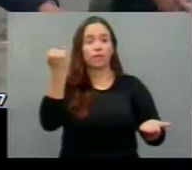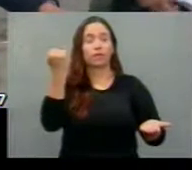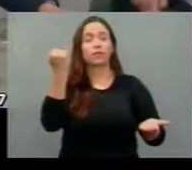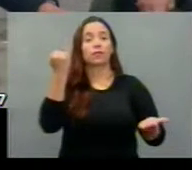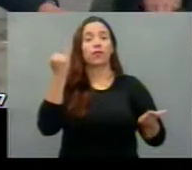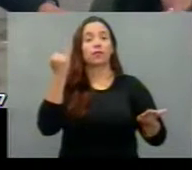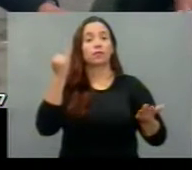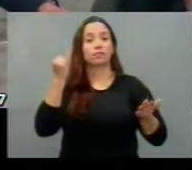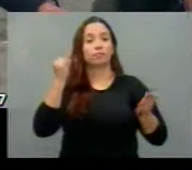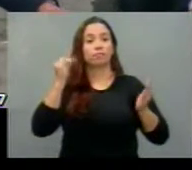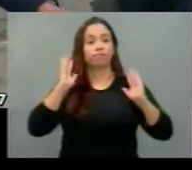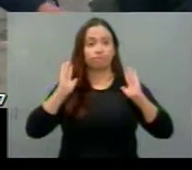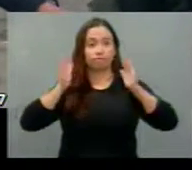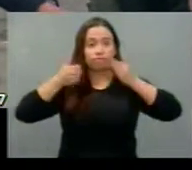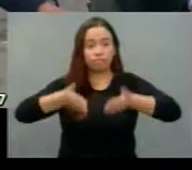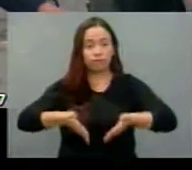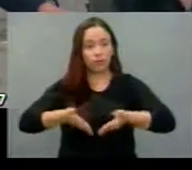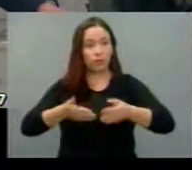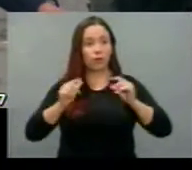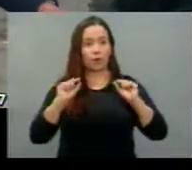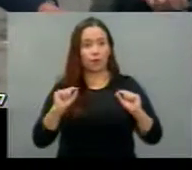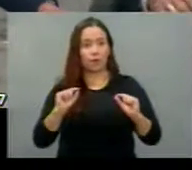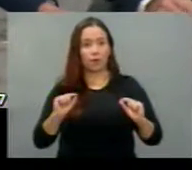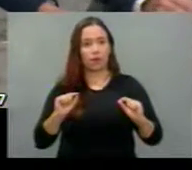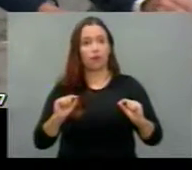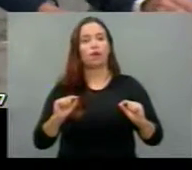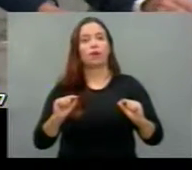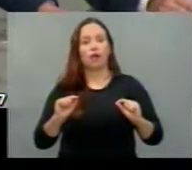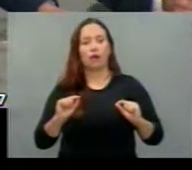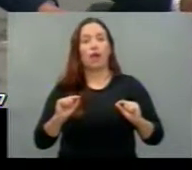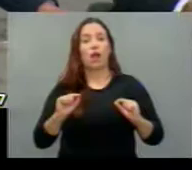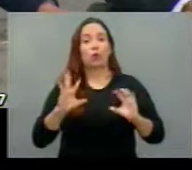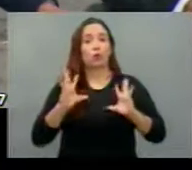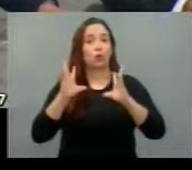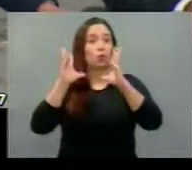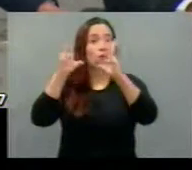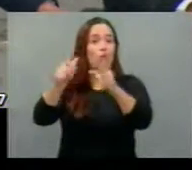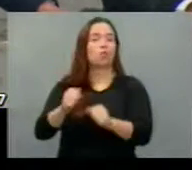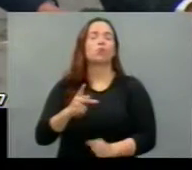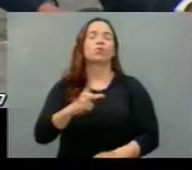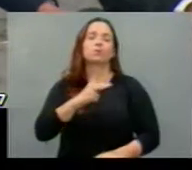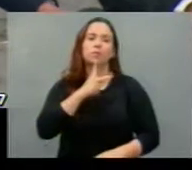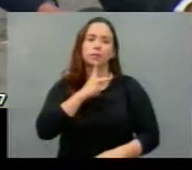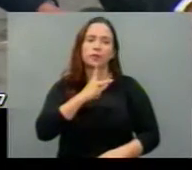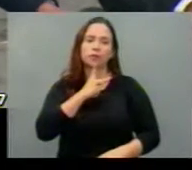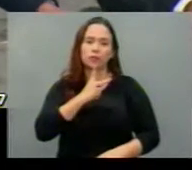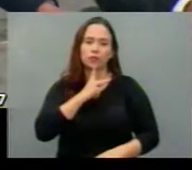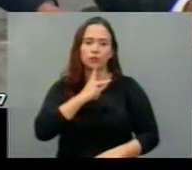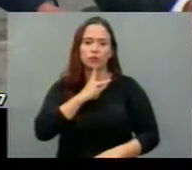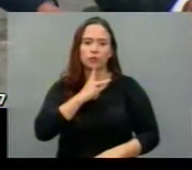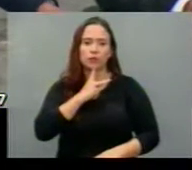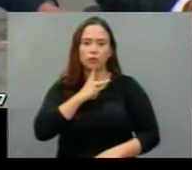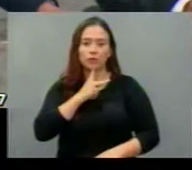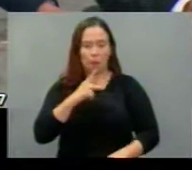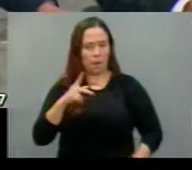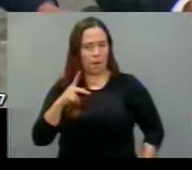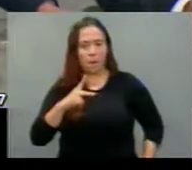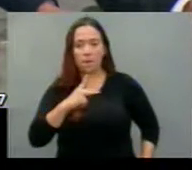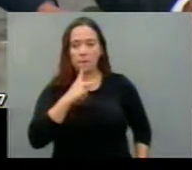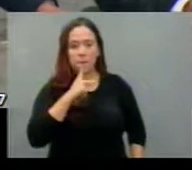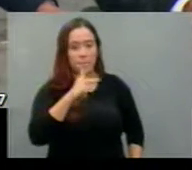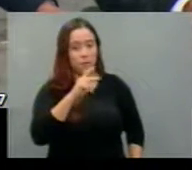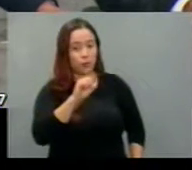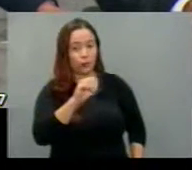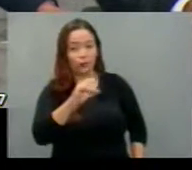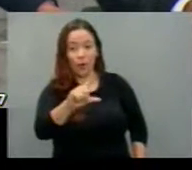que todos os partidos do nosso país o pessoal não está... tiveram nomes... O pessoal não tem